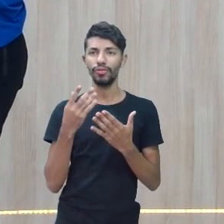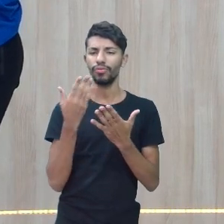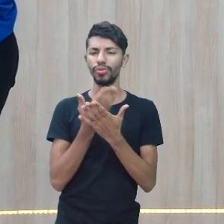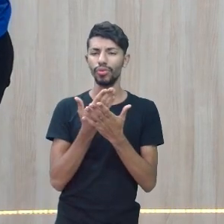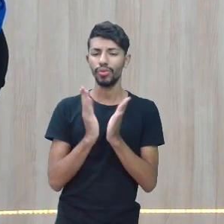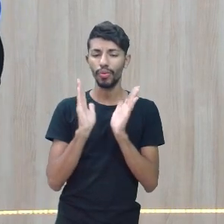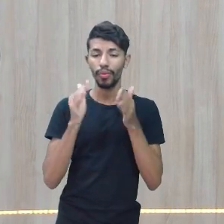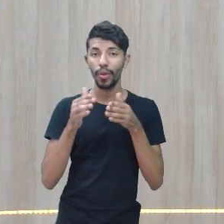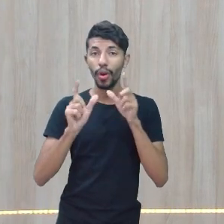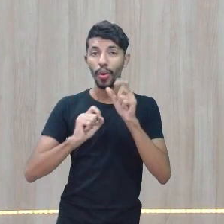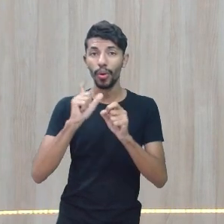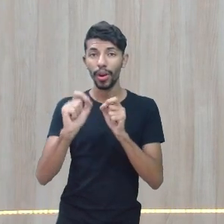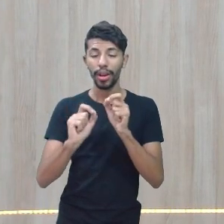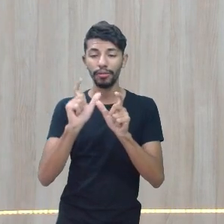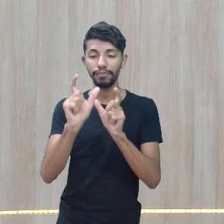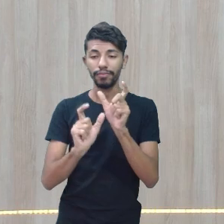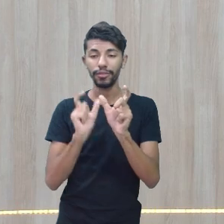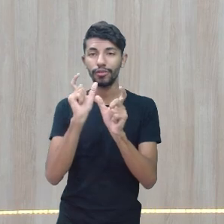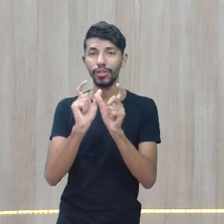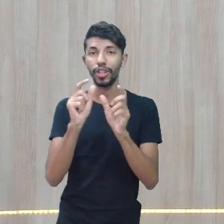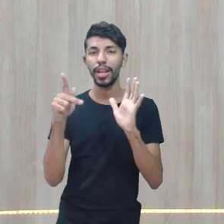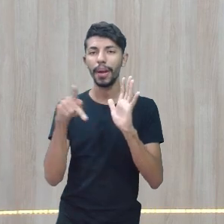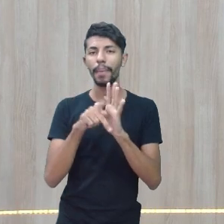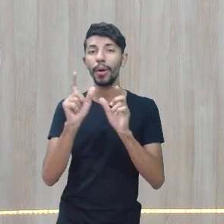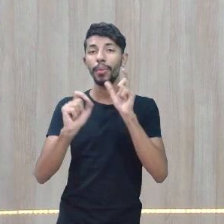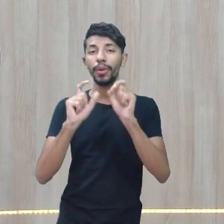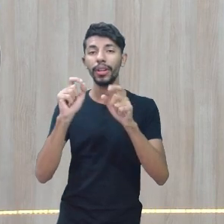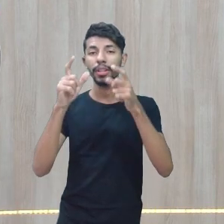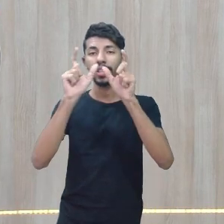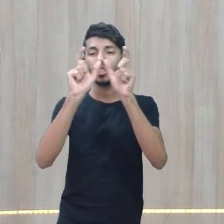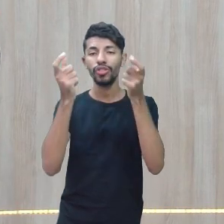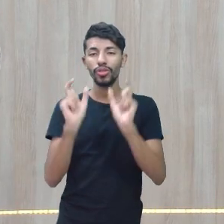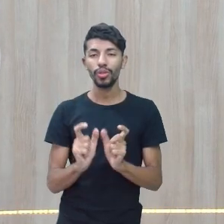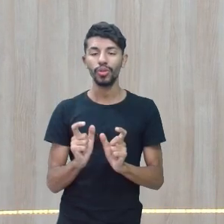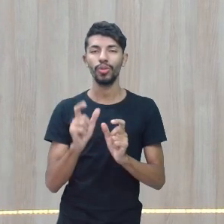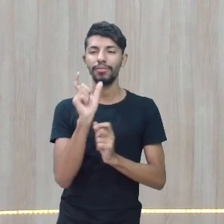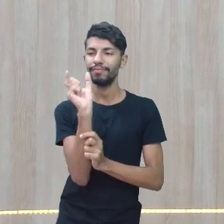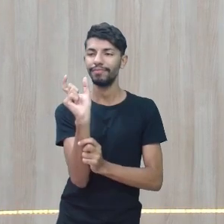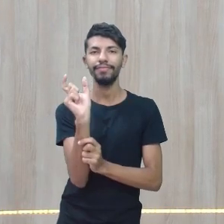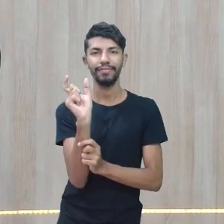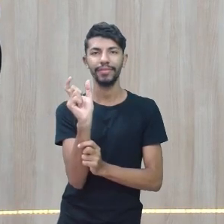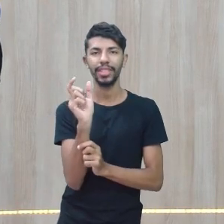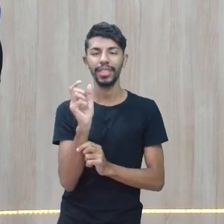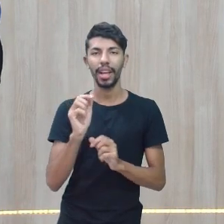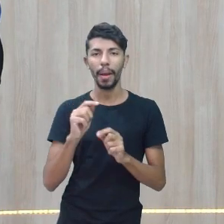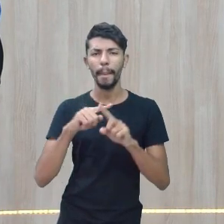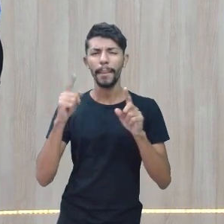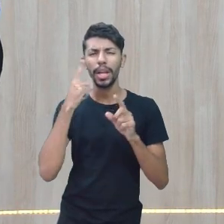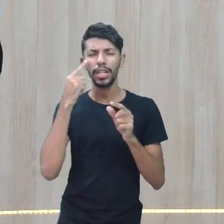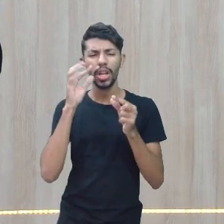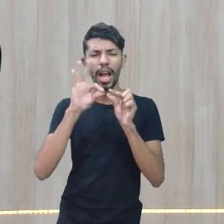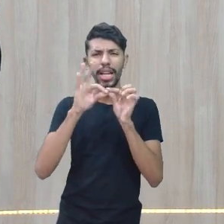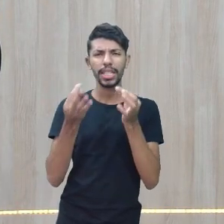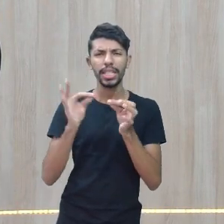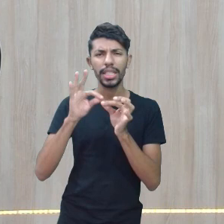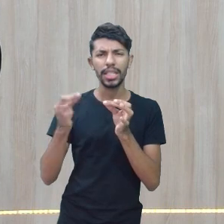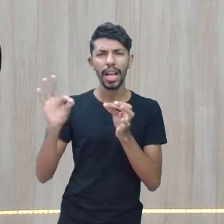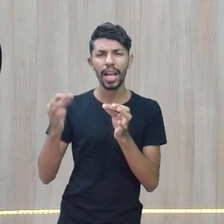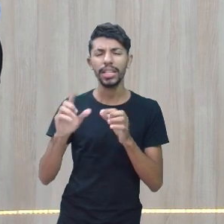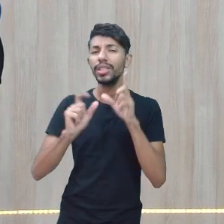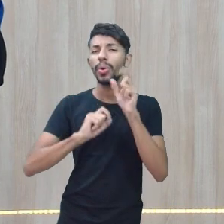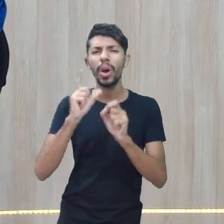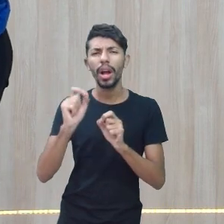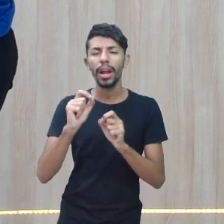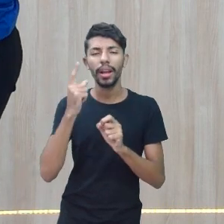a estrutura da palavra. E o que é sintaxe? É a função da palavra dentro da